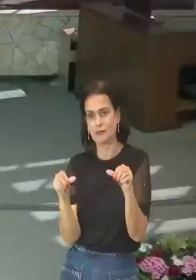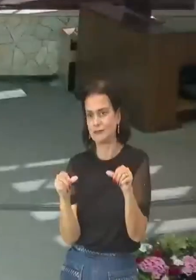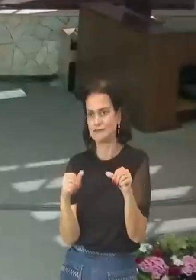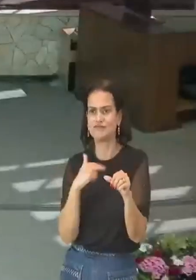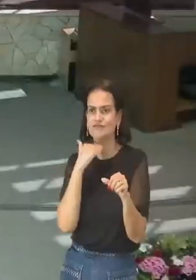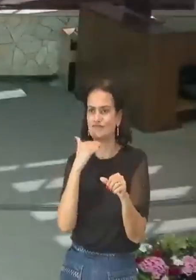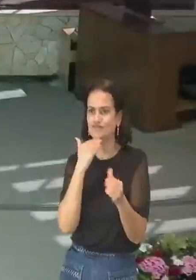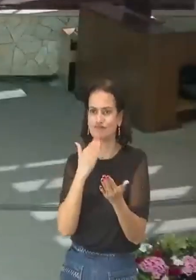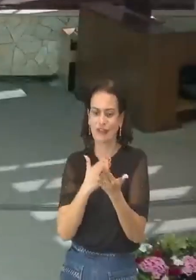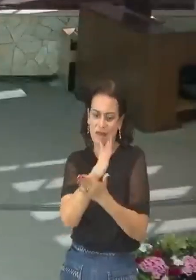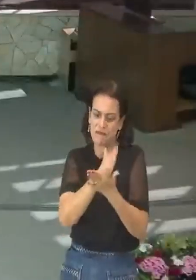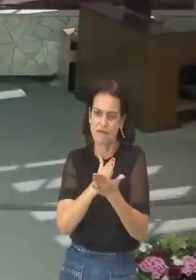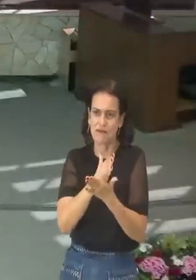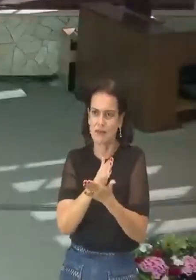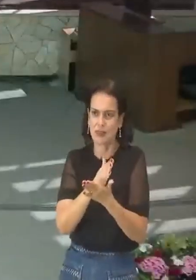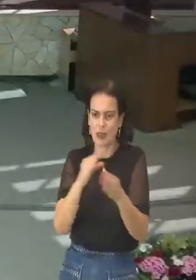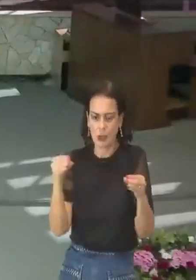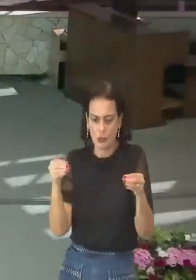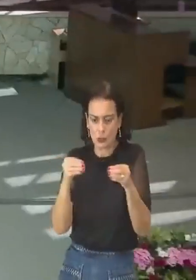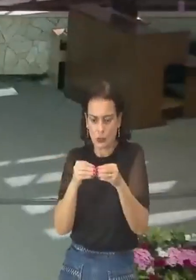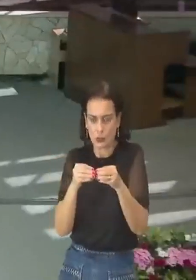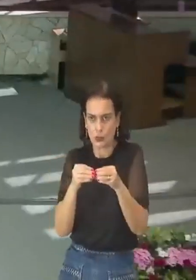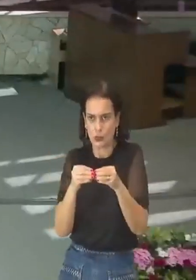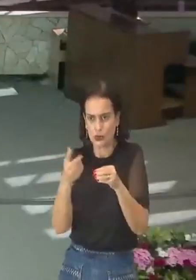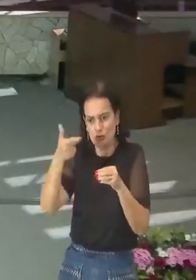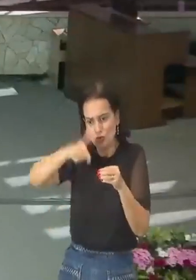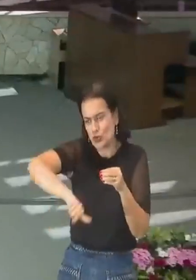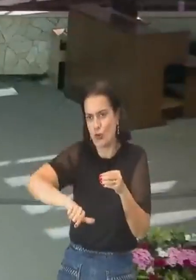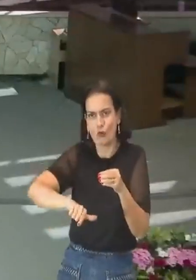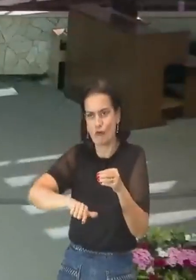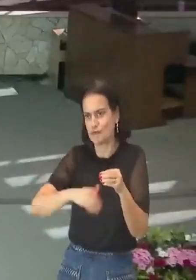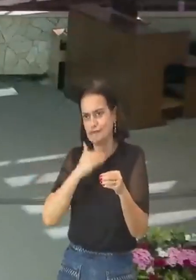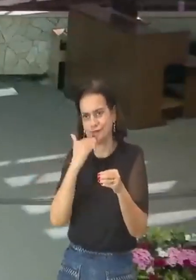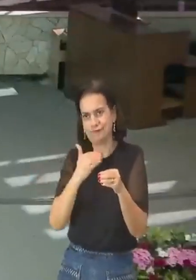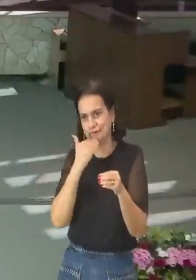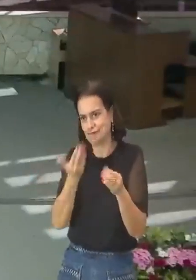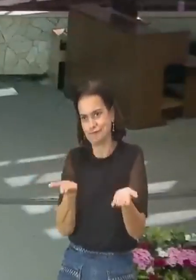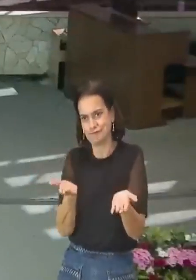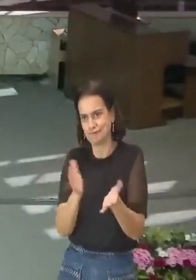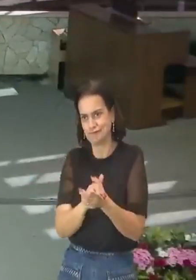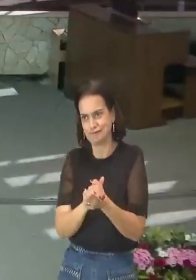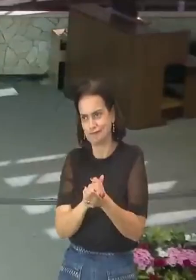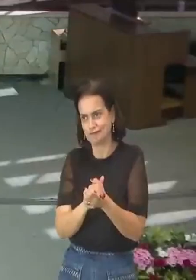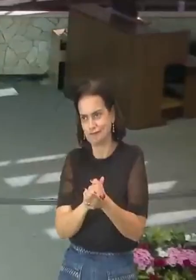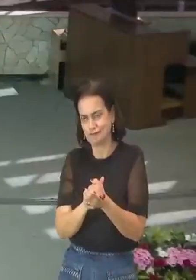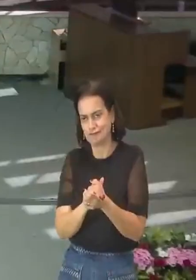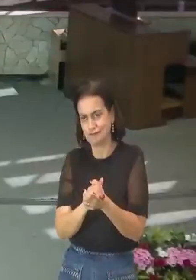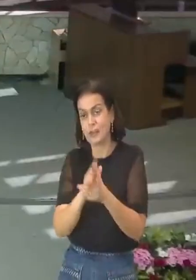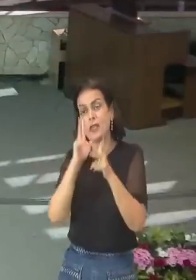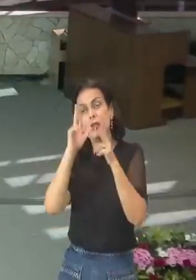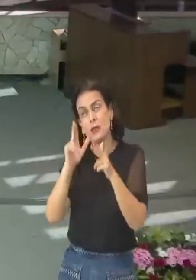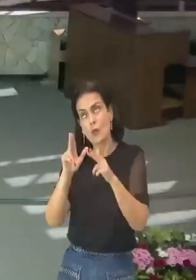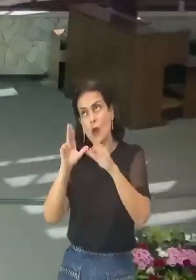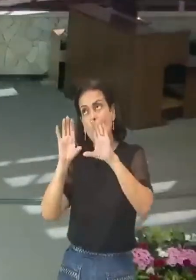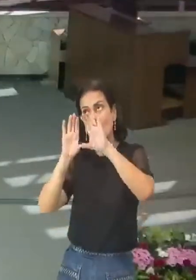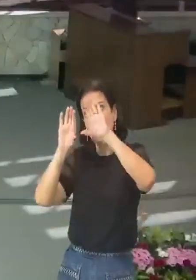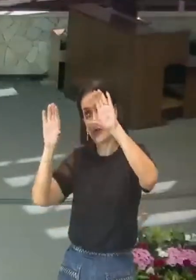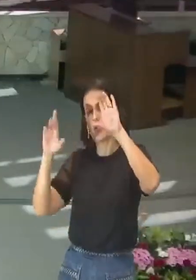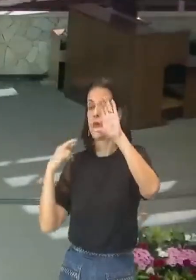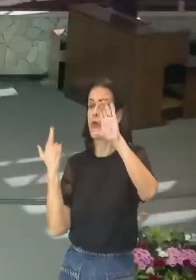tem como casar depois os dois pedaços da pérola partida. Assim é o reino de